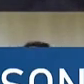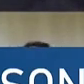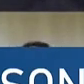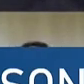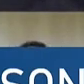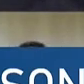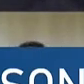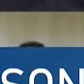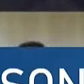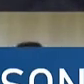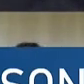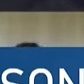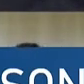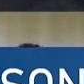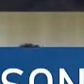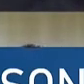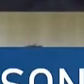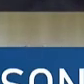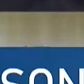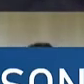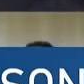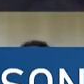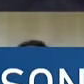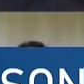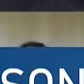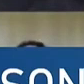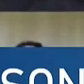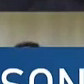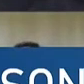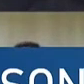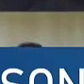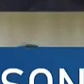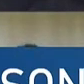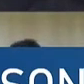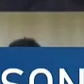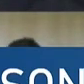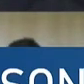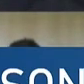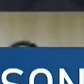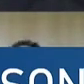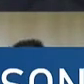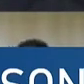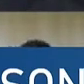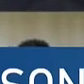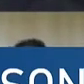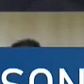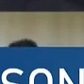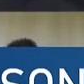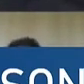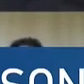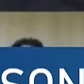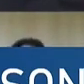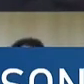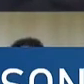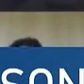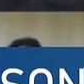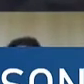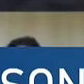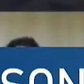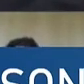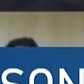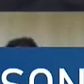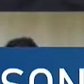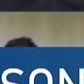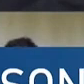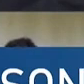do próximo passo da investigação. Eu repito, evidentemente, que não há condições, inclusive